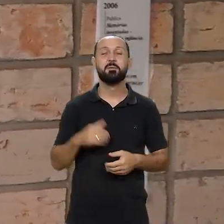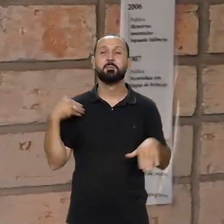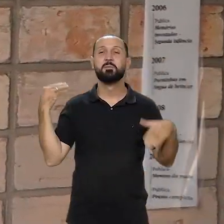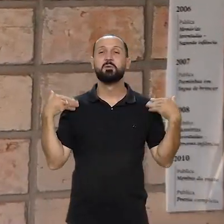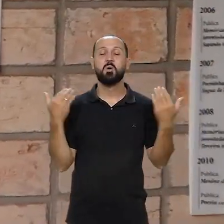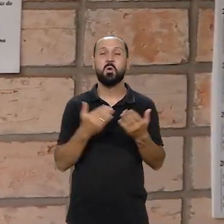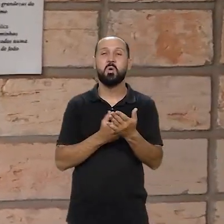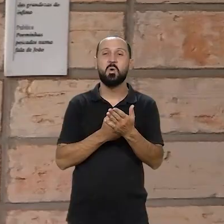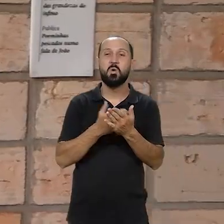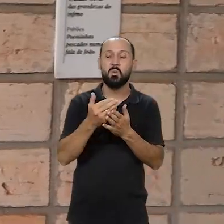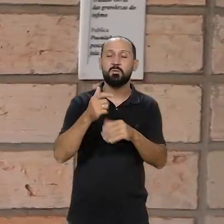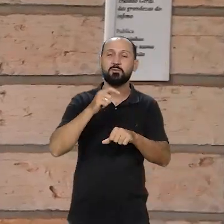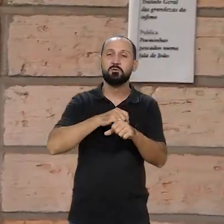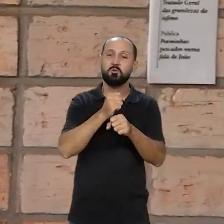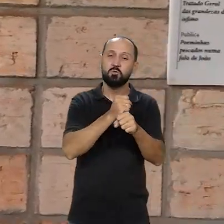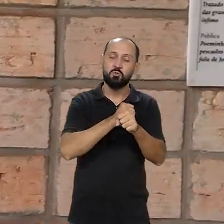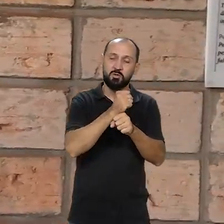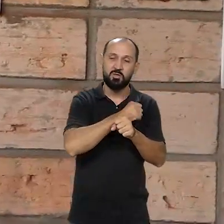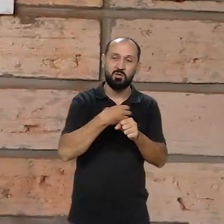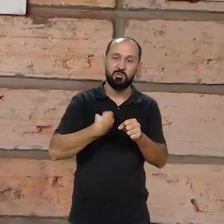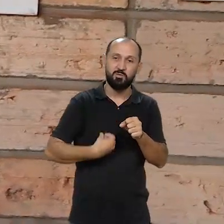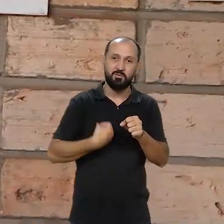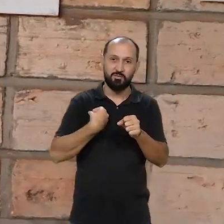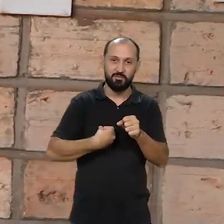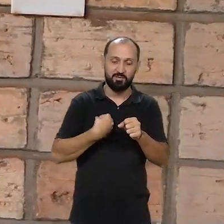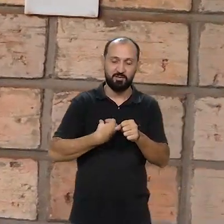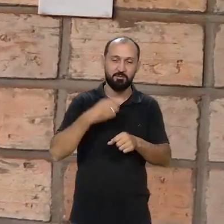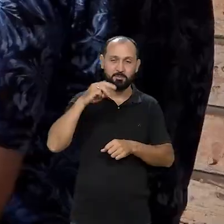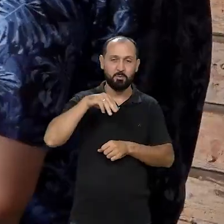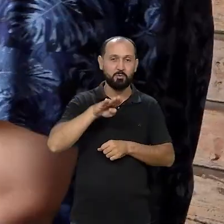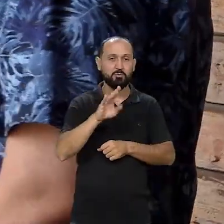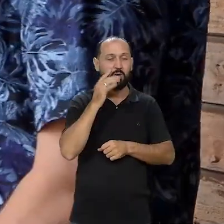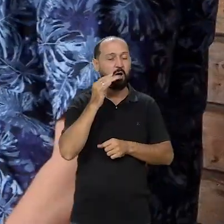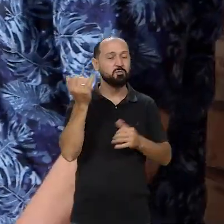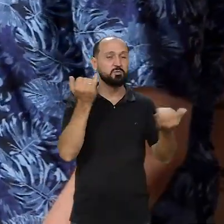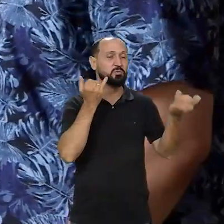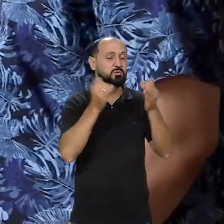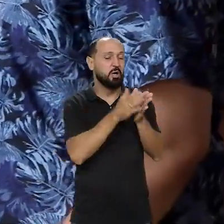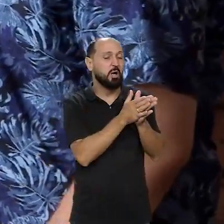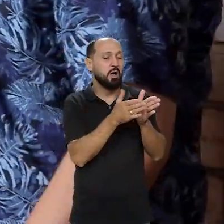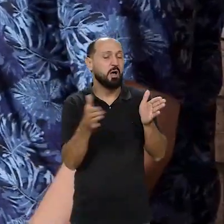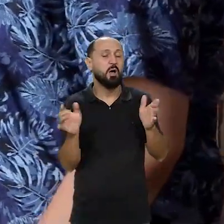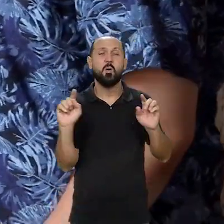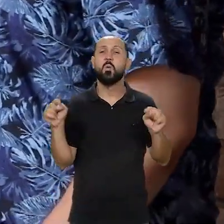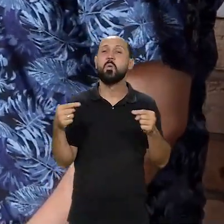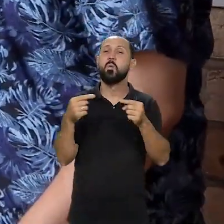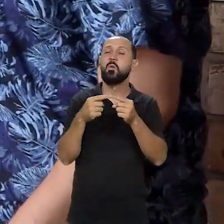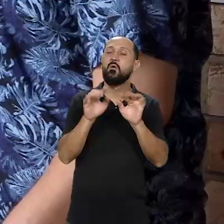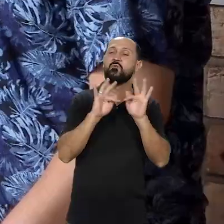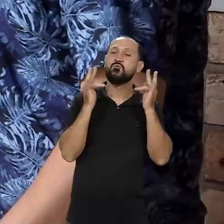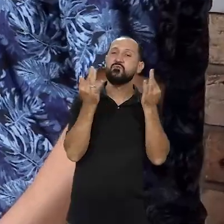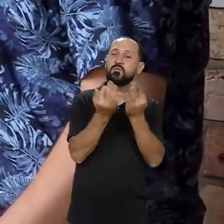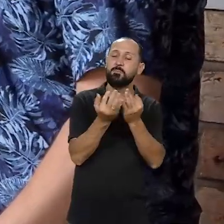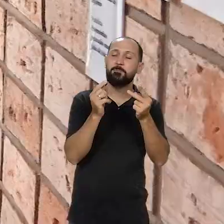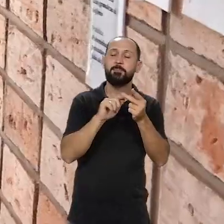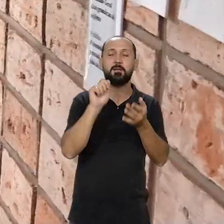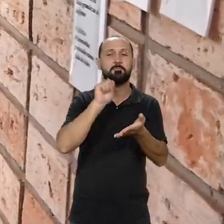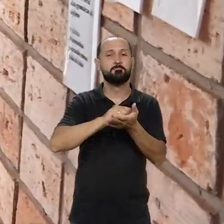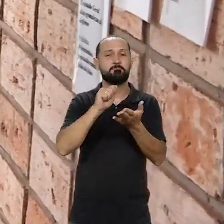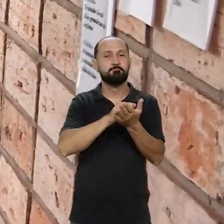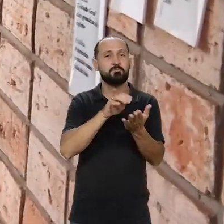O tour começa com a linha temporal da vida de Manuel de Barros, marcada por informações relacionadas à sua